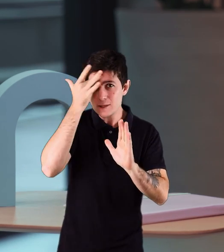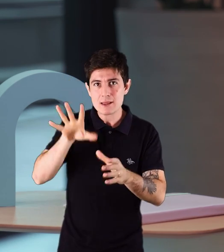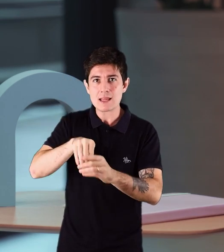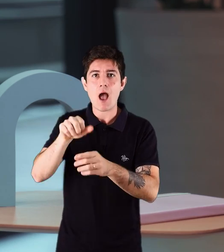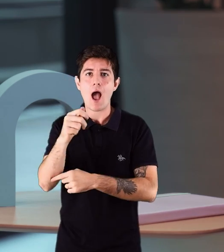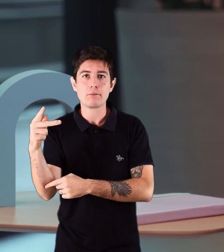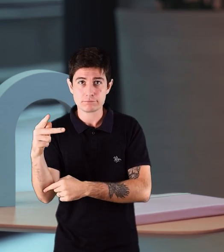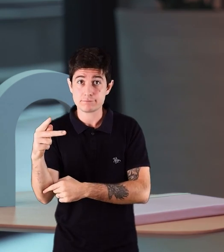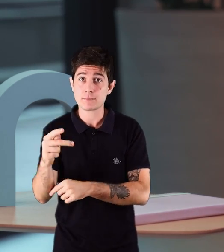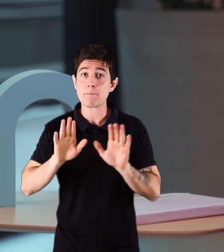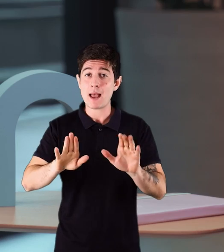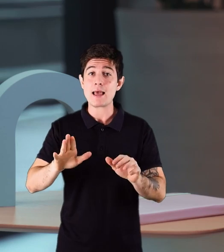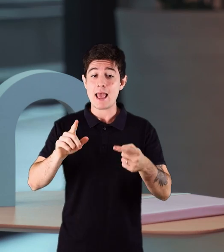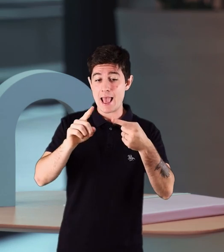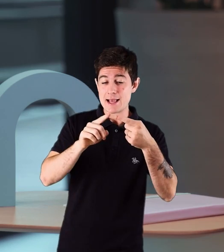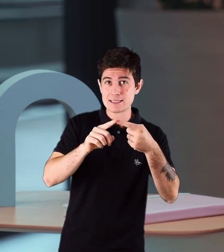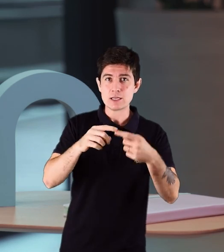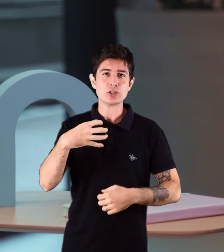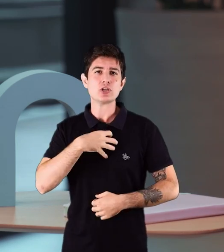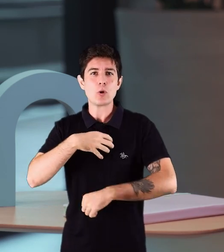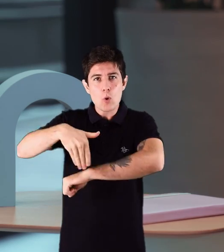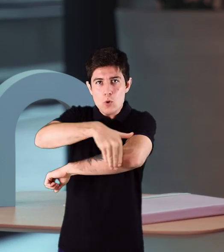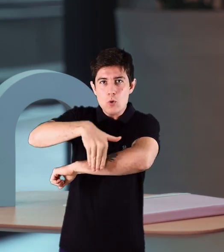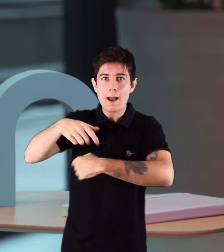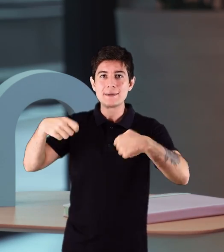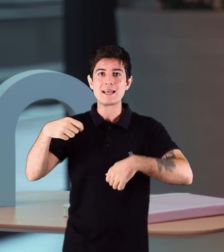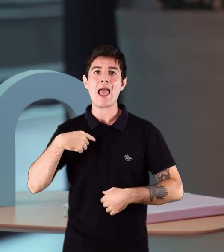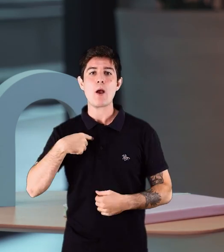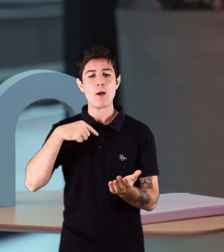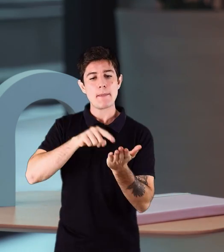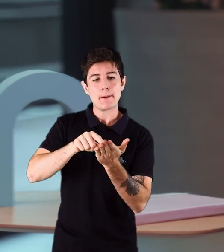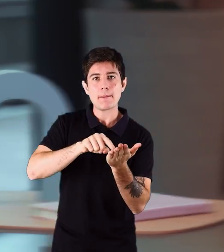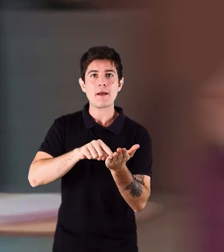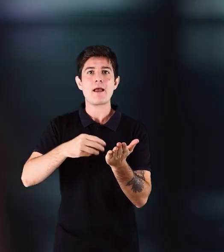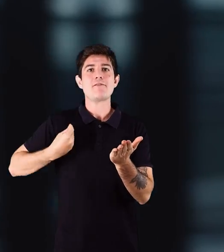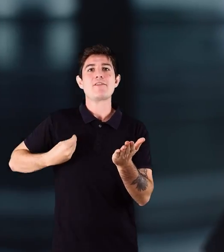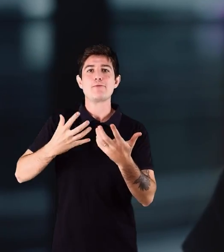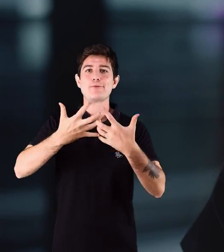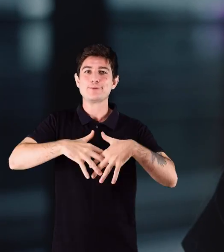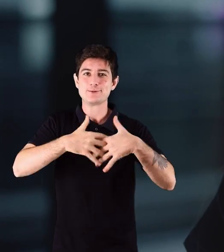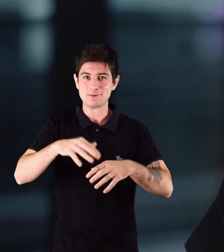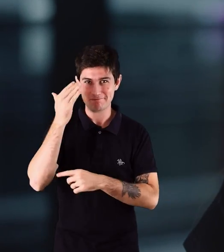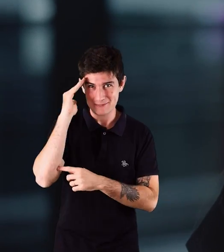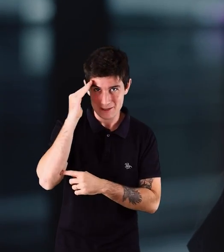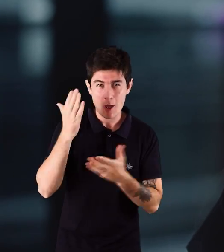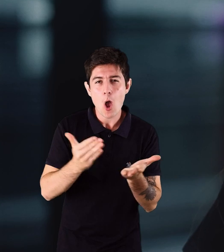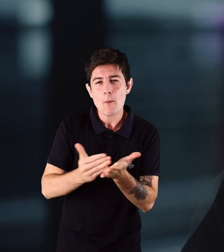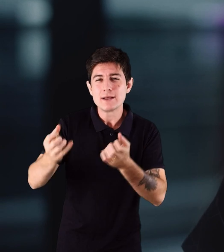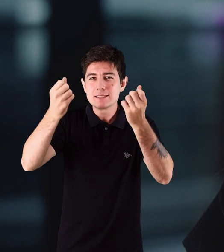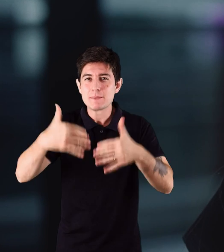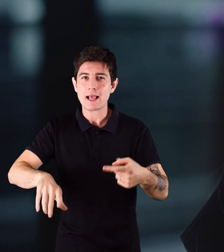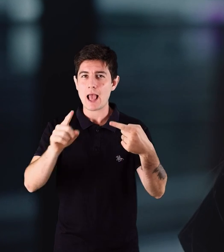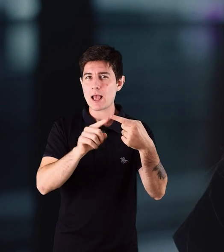app de todos os clientes. A única que precisa ser ativada pelo próprio usuário é o modo rua. Bora dar uma olhada em como elas